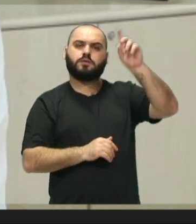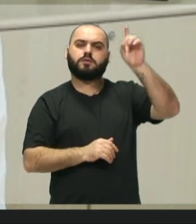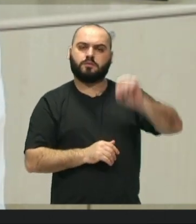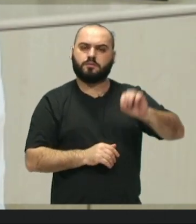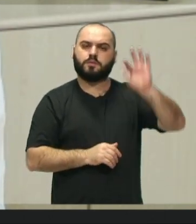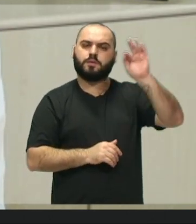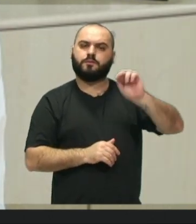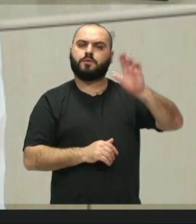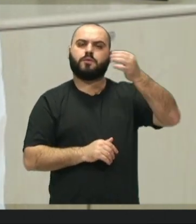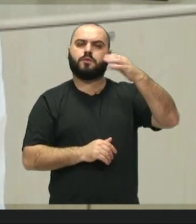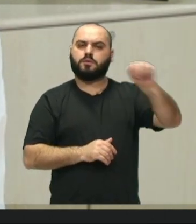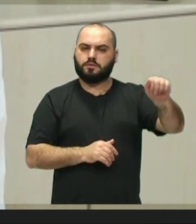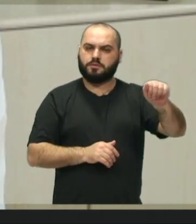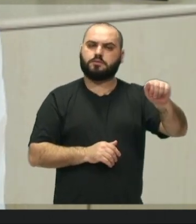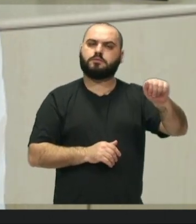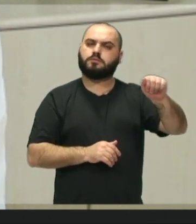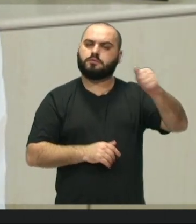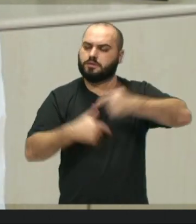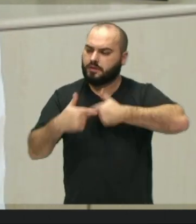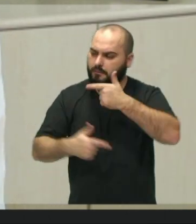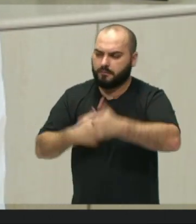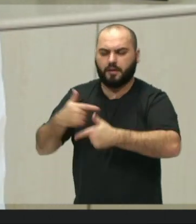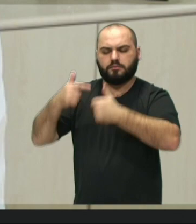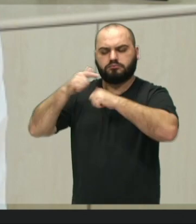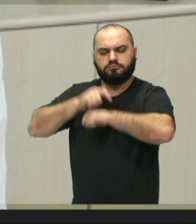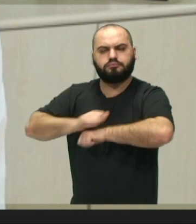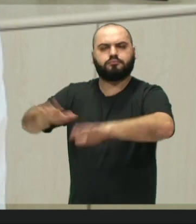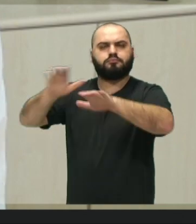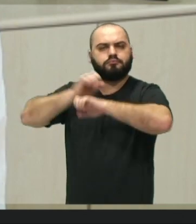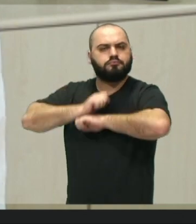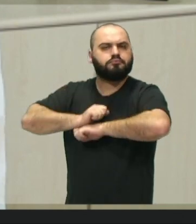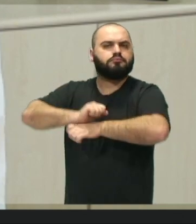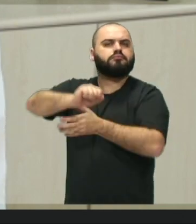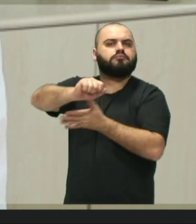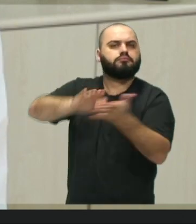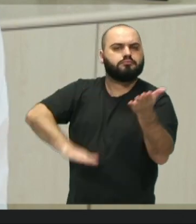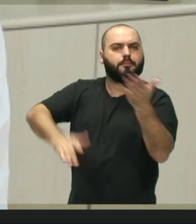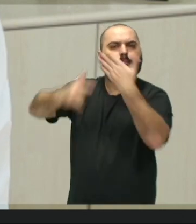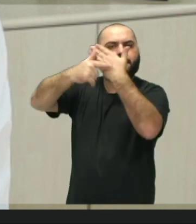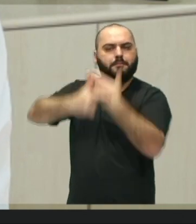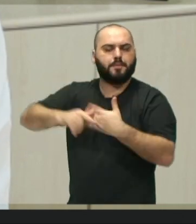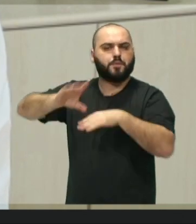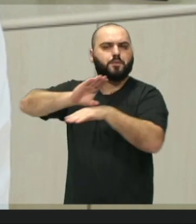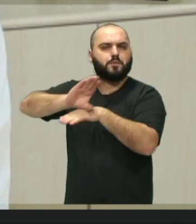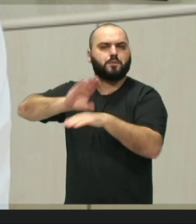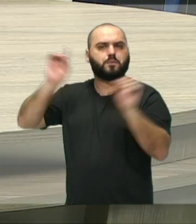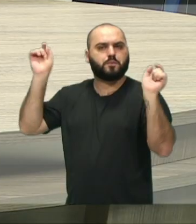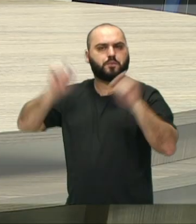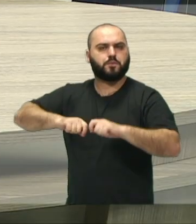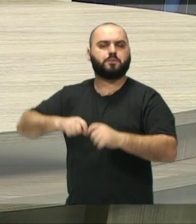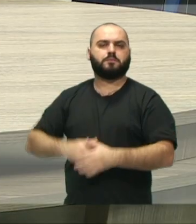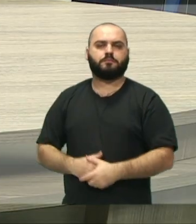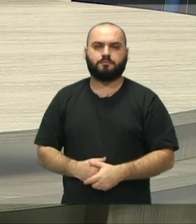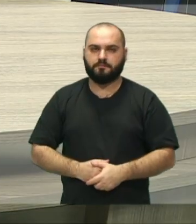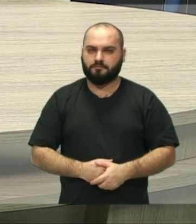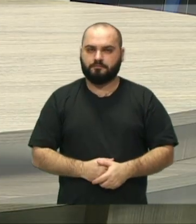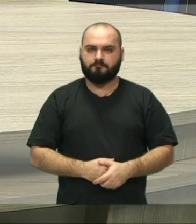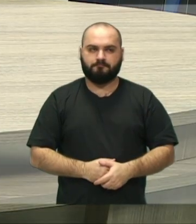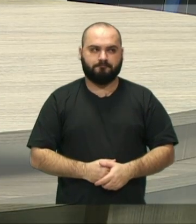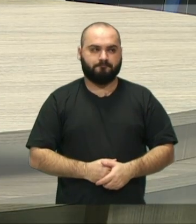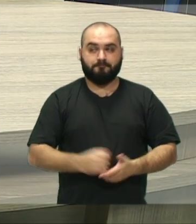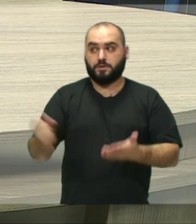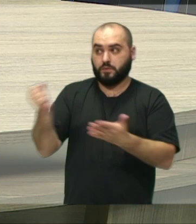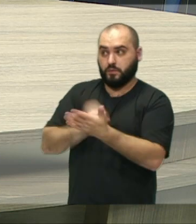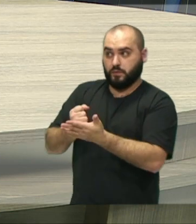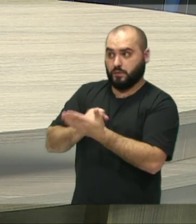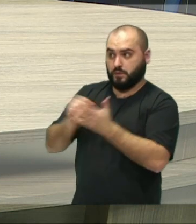internos, a gente está ampliando nossas atividades e exercendo efetivamente o nosso papel constitucional. Ou seja, o controle tem que ser